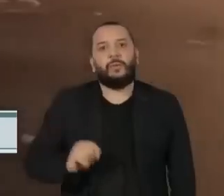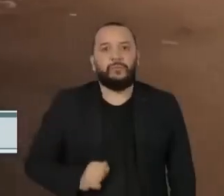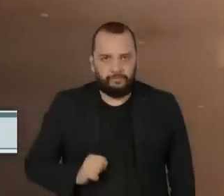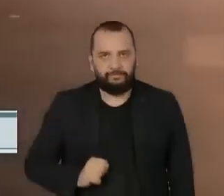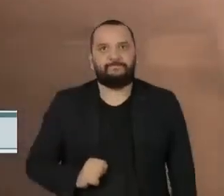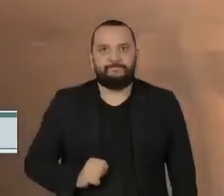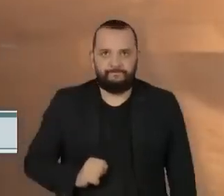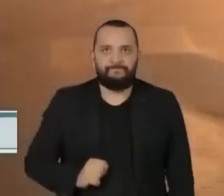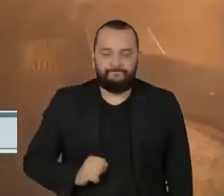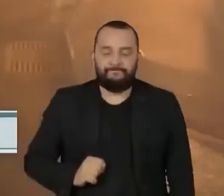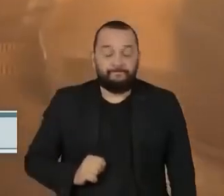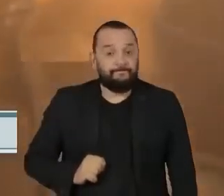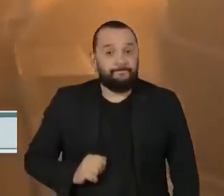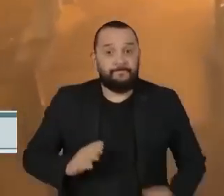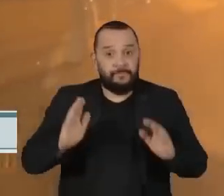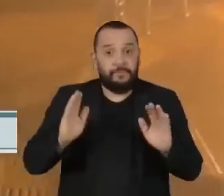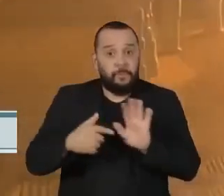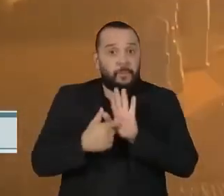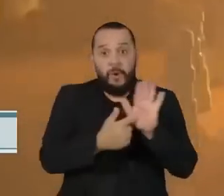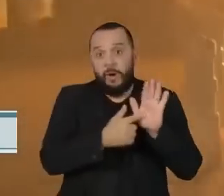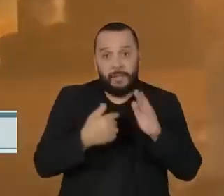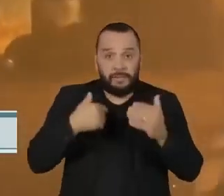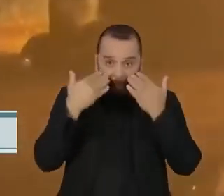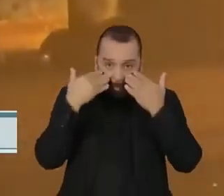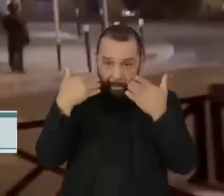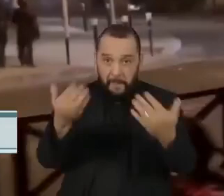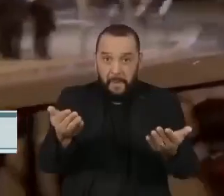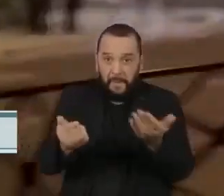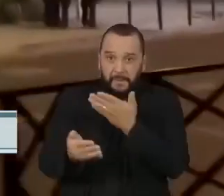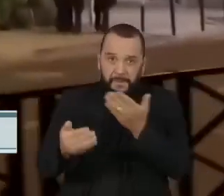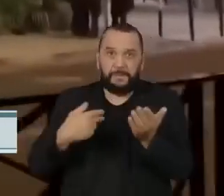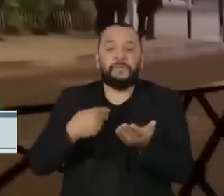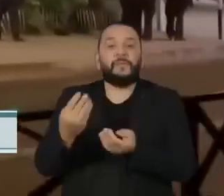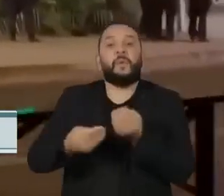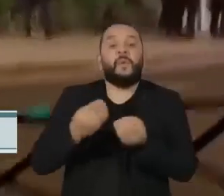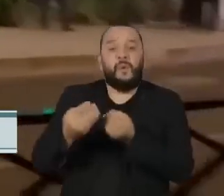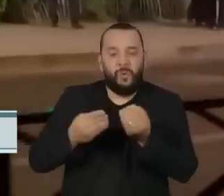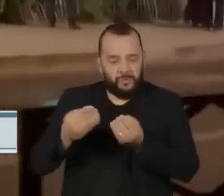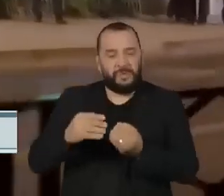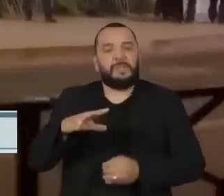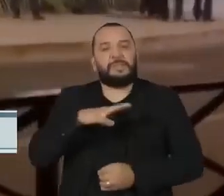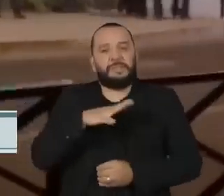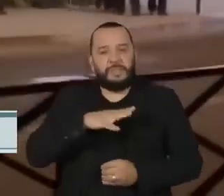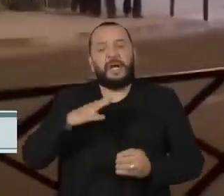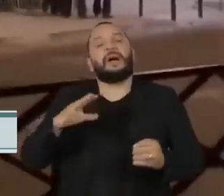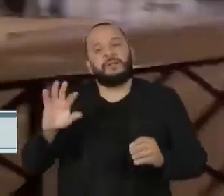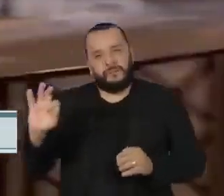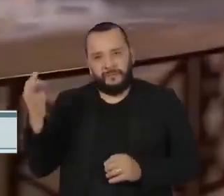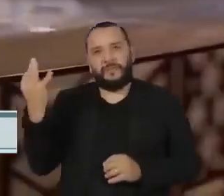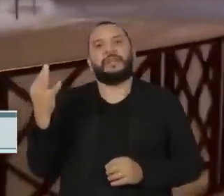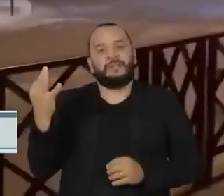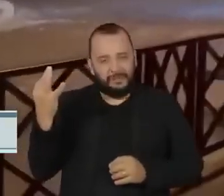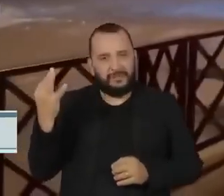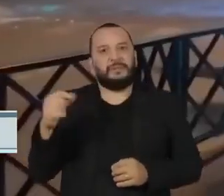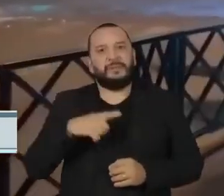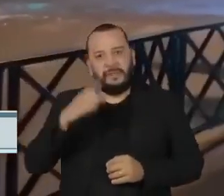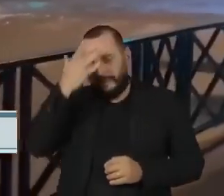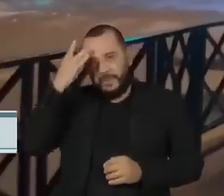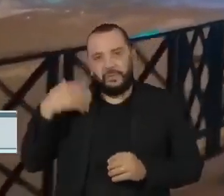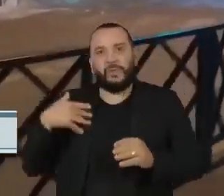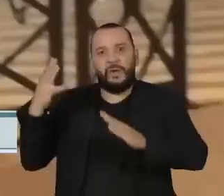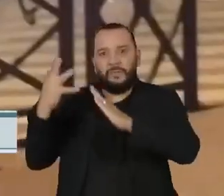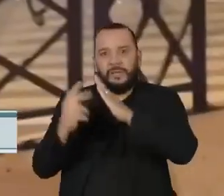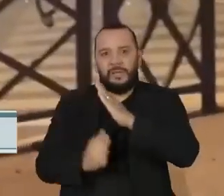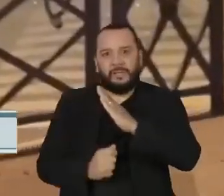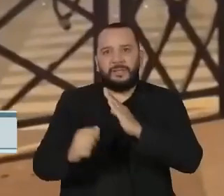culposo. O caso expõe a realidade dos subúrbios das grandes cidades francesas, onde vivem muitos imigrantes, geralmente vítimas